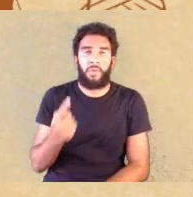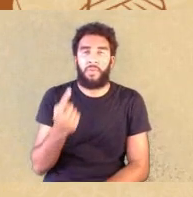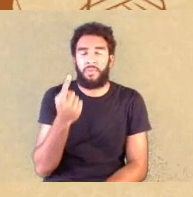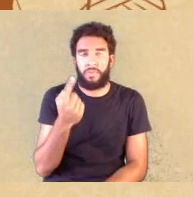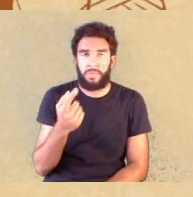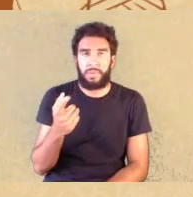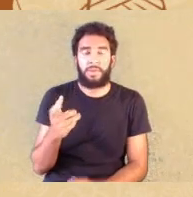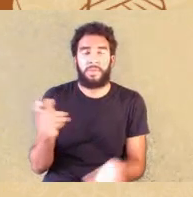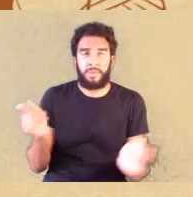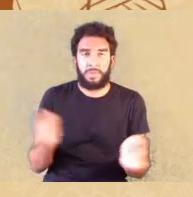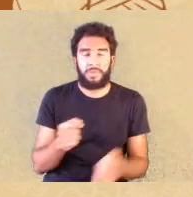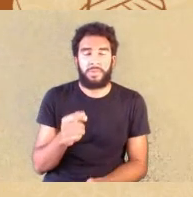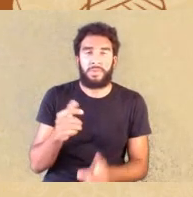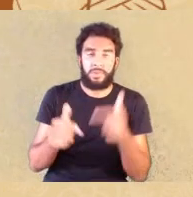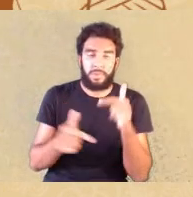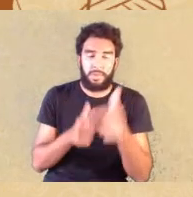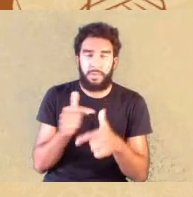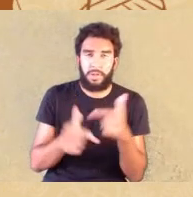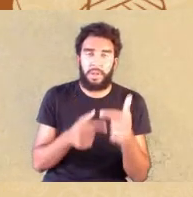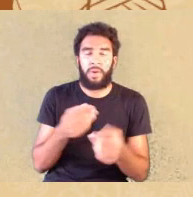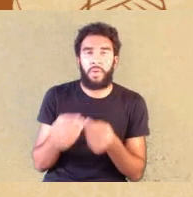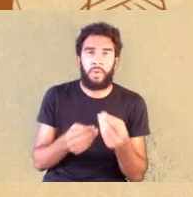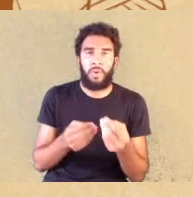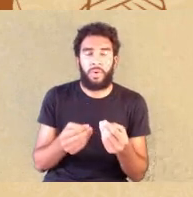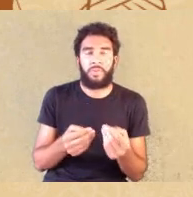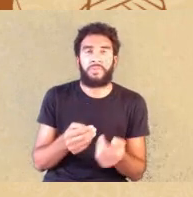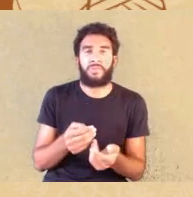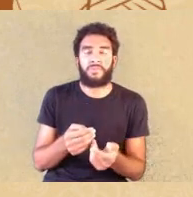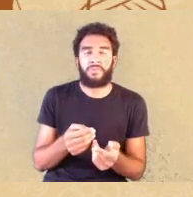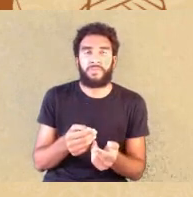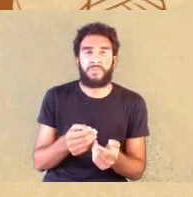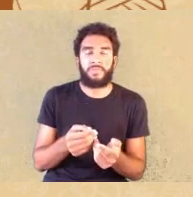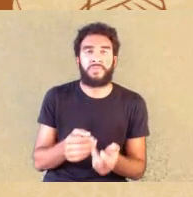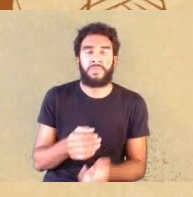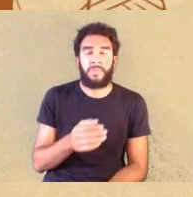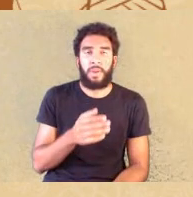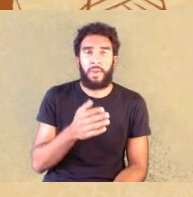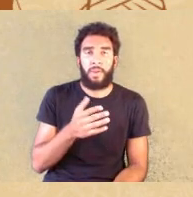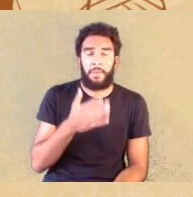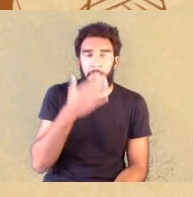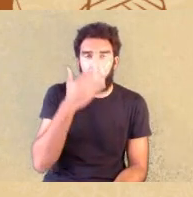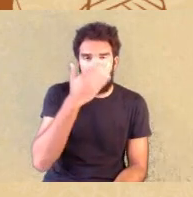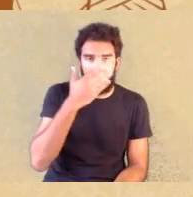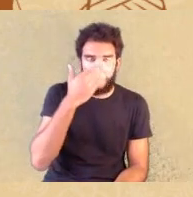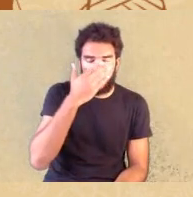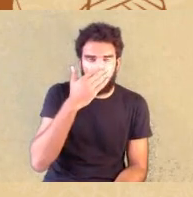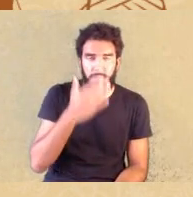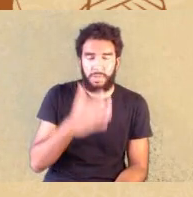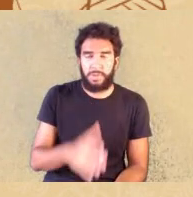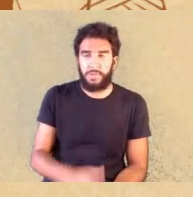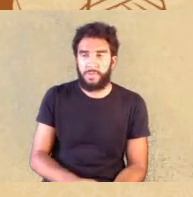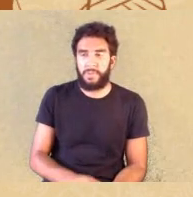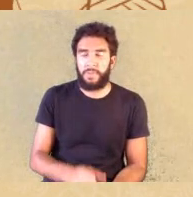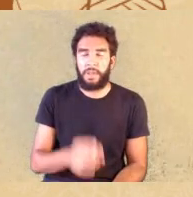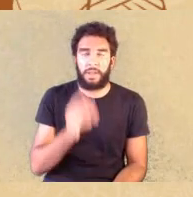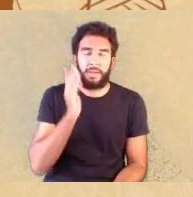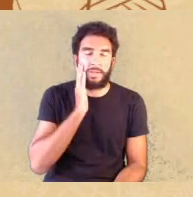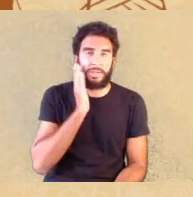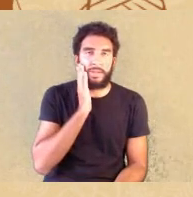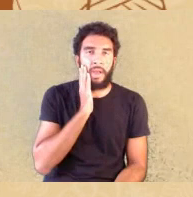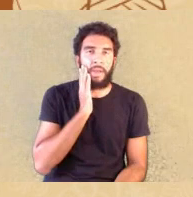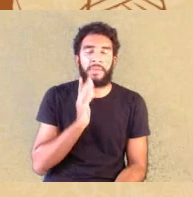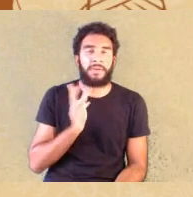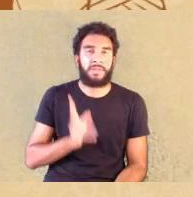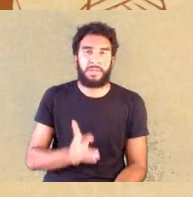especialmente no trabalho com as rígidas, pelo fato que, como é uma cultura milenar, elas sabem que nem sempre foi